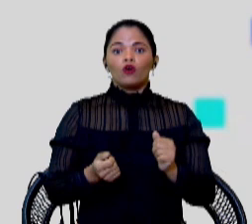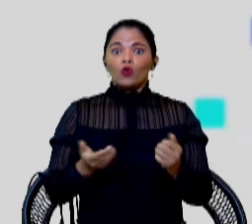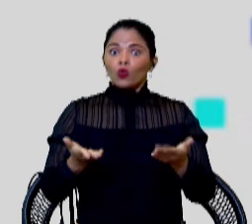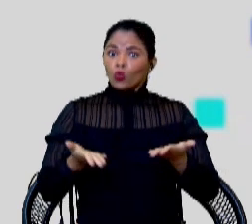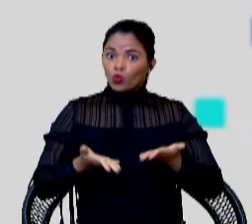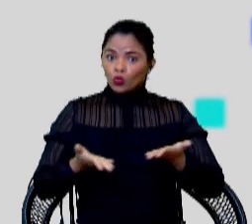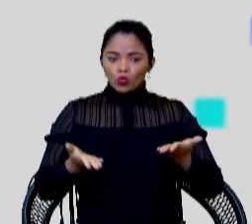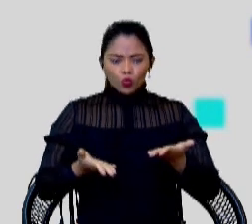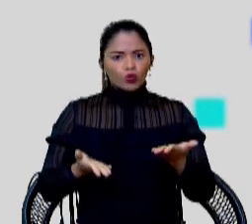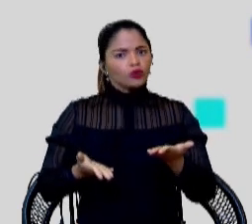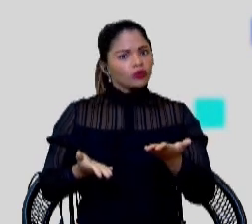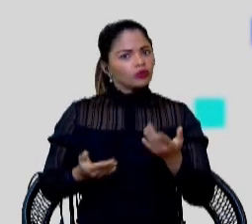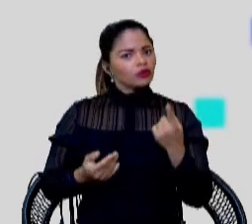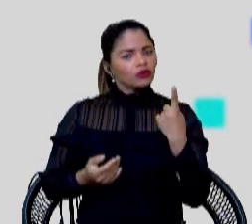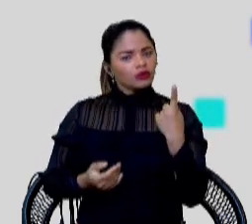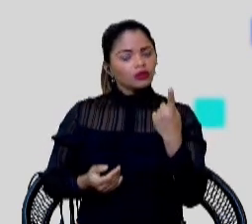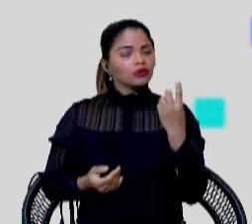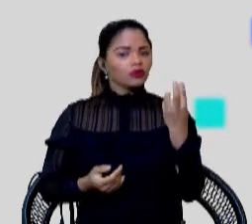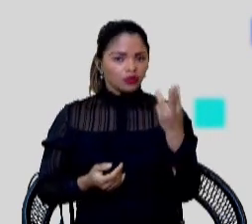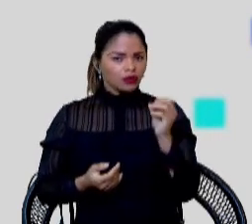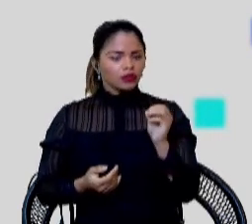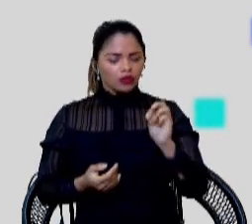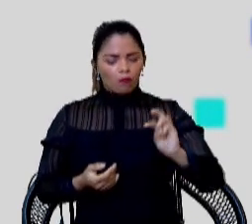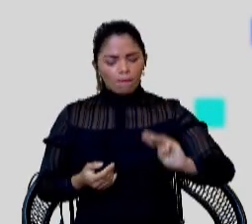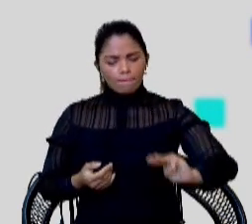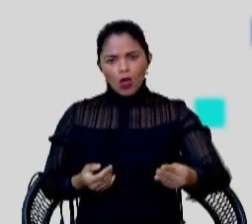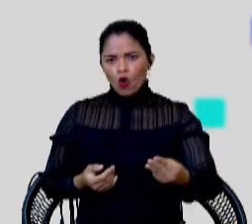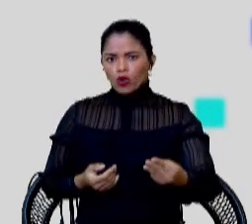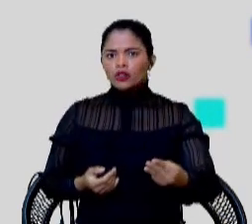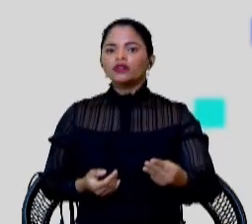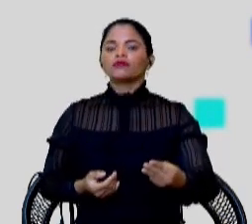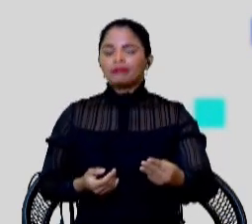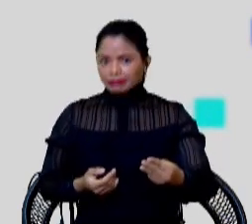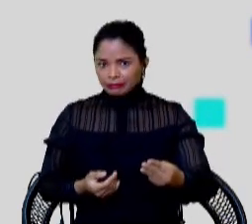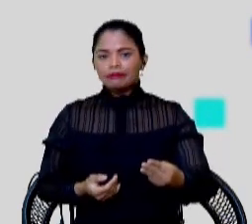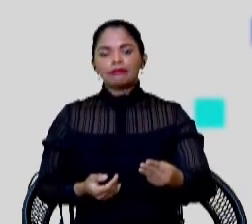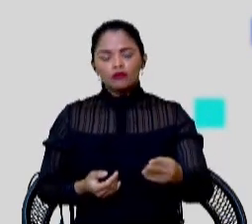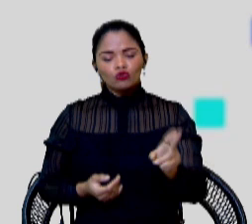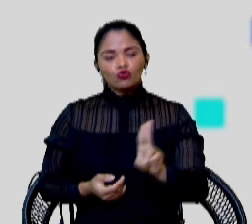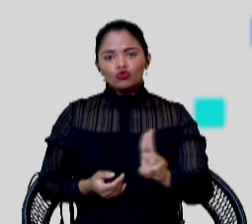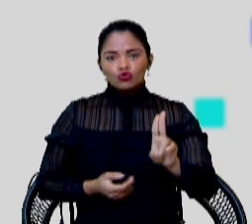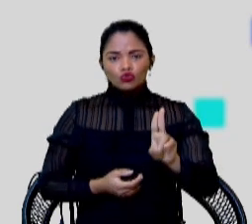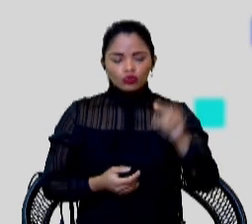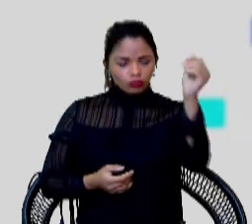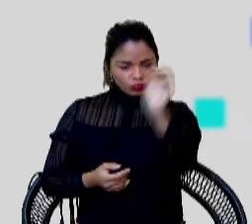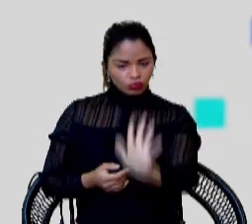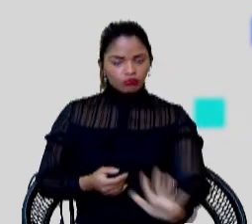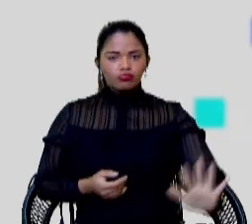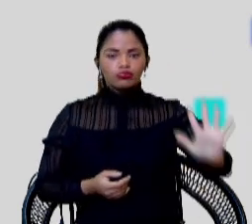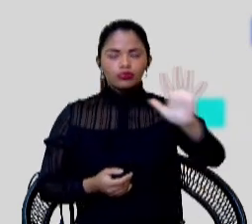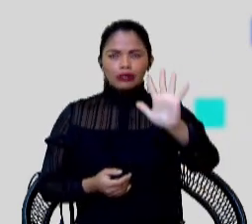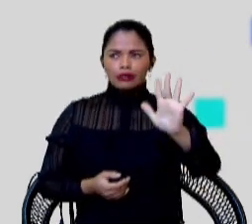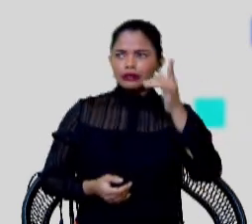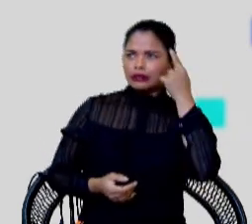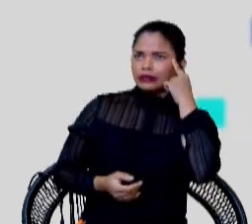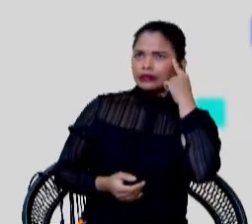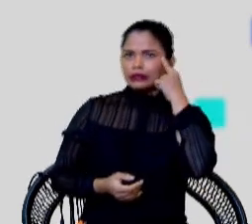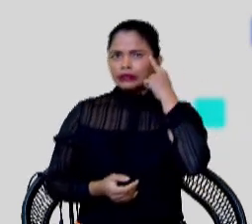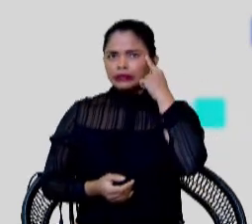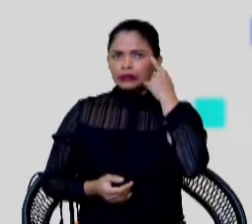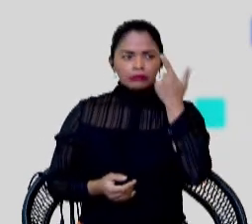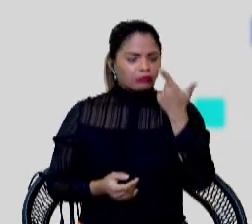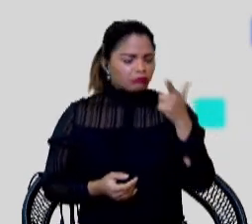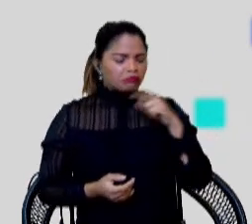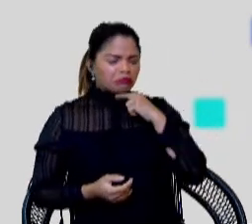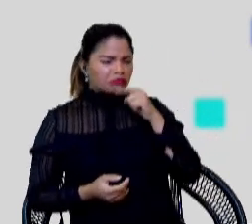conta com 130 milhões de usuários no Brasil, né? Então, a gente acha ainda que ninguém usa Facebook, tem um pouco desse